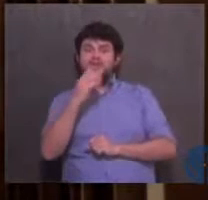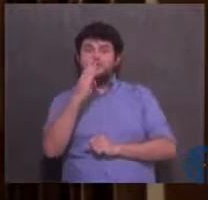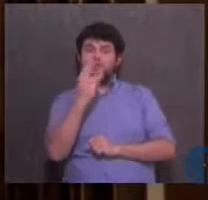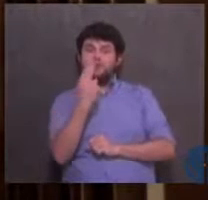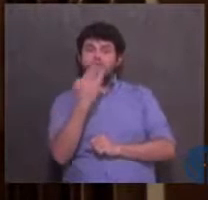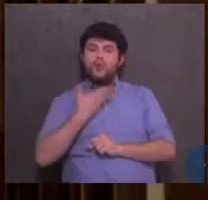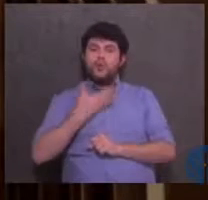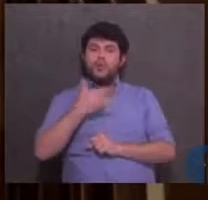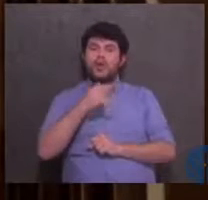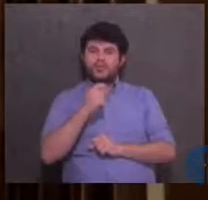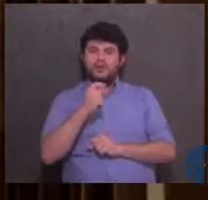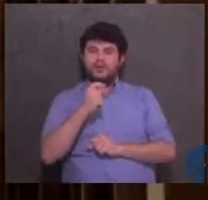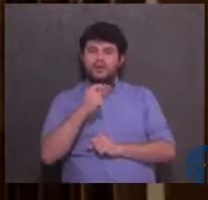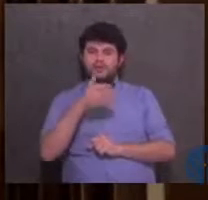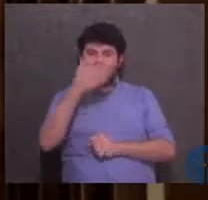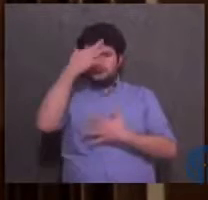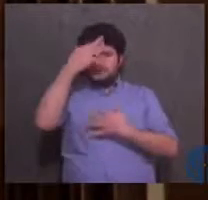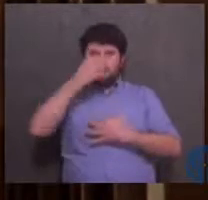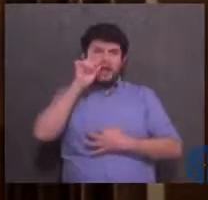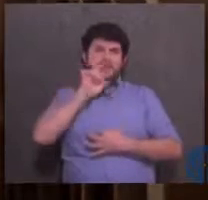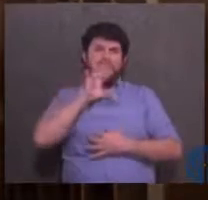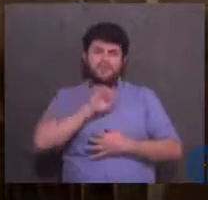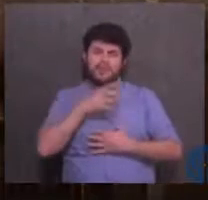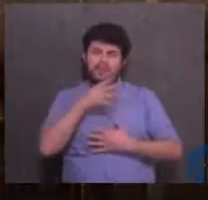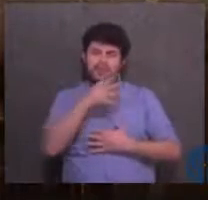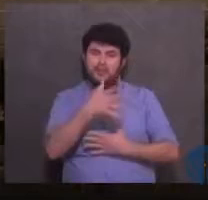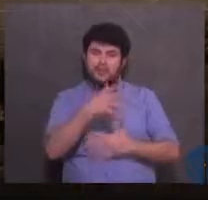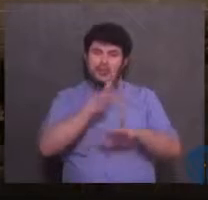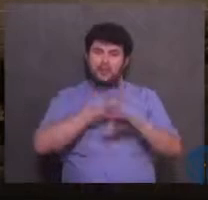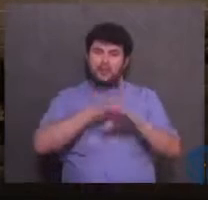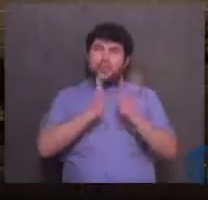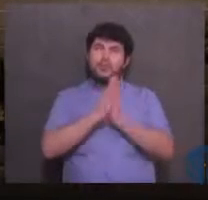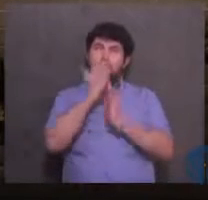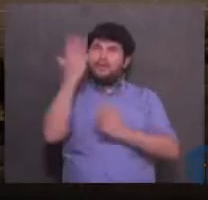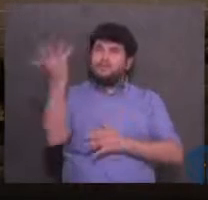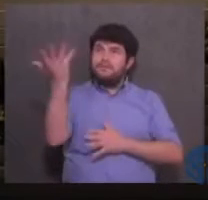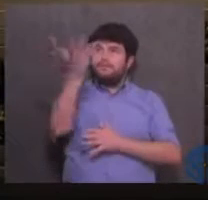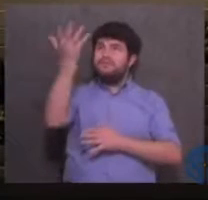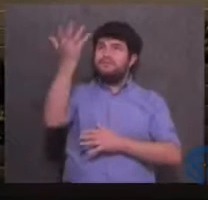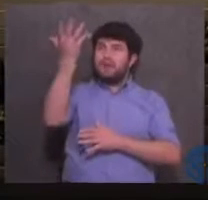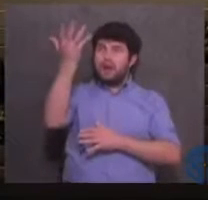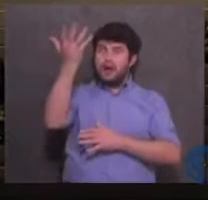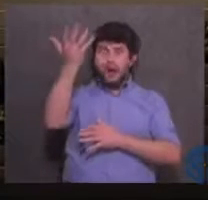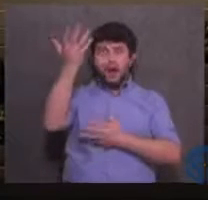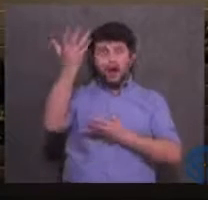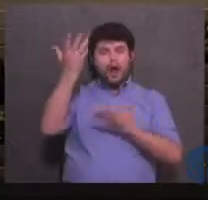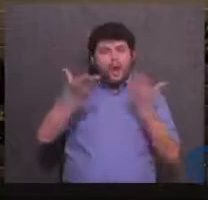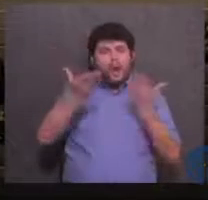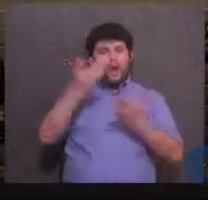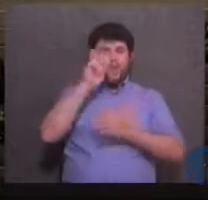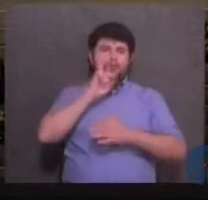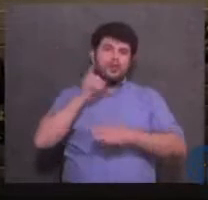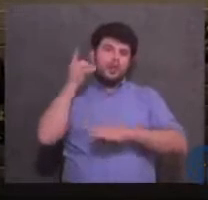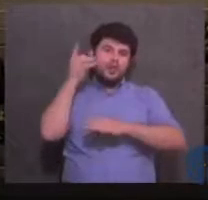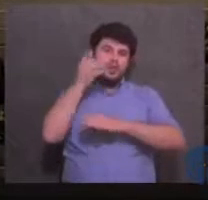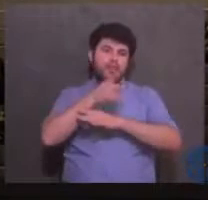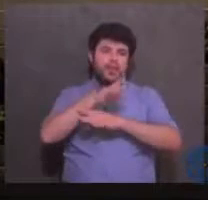Bendita sejas, minha filha, pelo Deus Altíssimo, mais do que todas as mulheres da